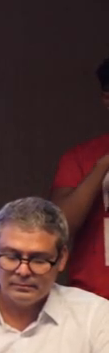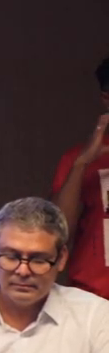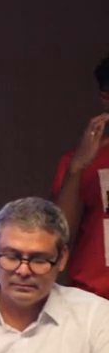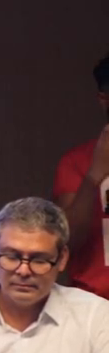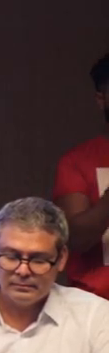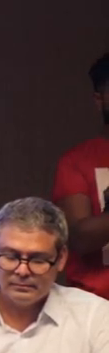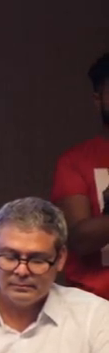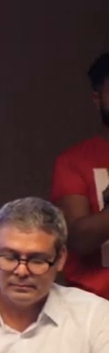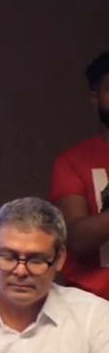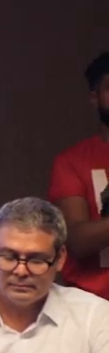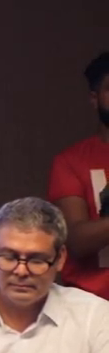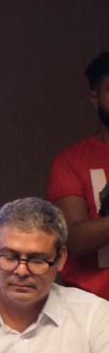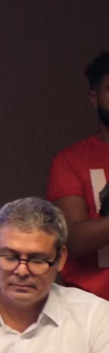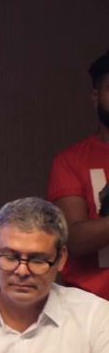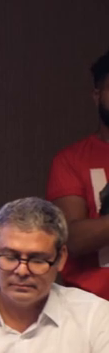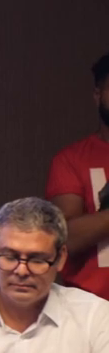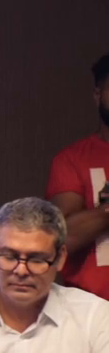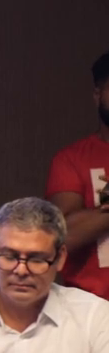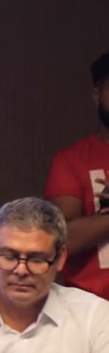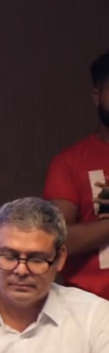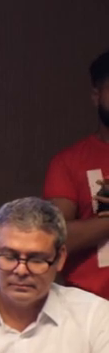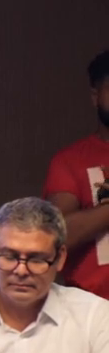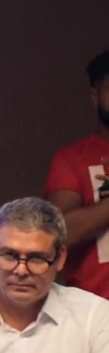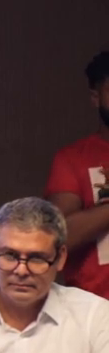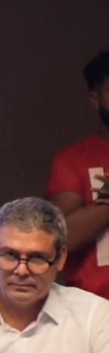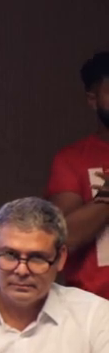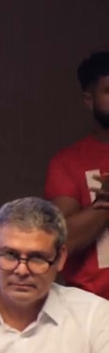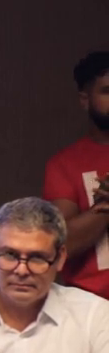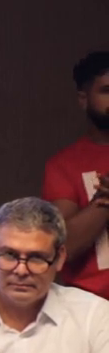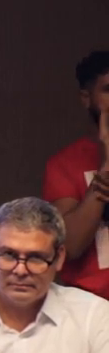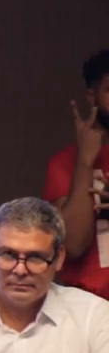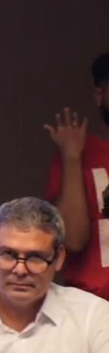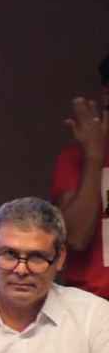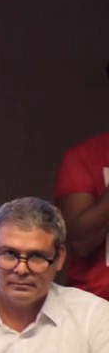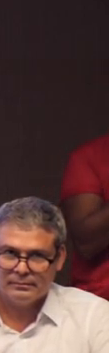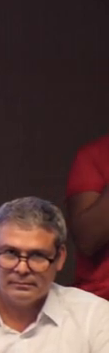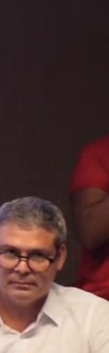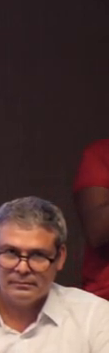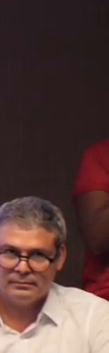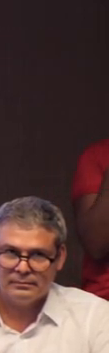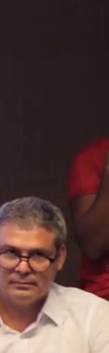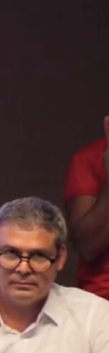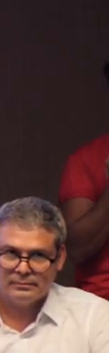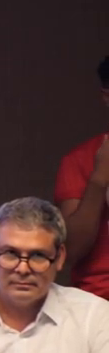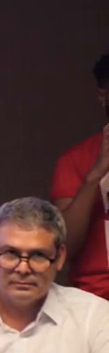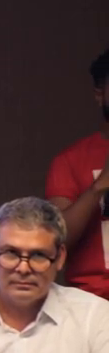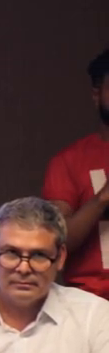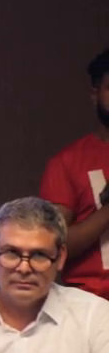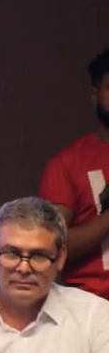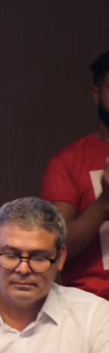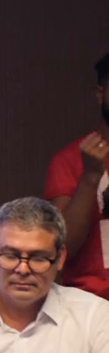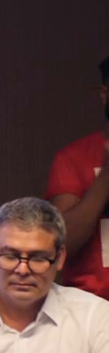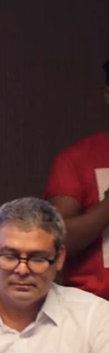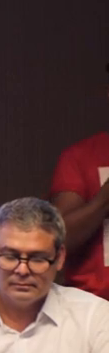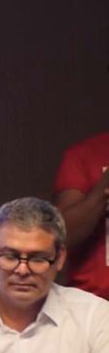Ulisses Guimarães. Meu coração é vermelho, minha história se confunde com a história do nosso partido. Iniciei a militância em 1985,